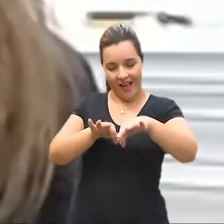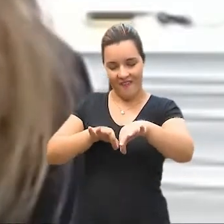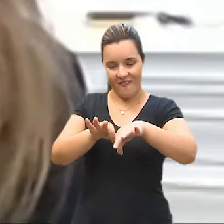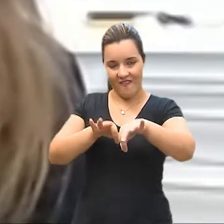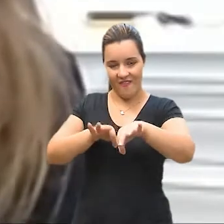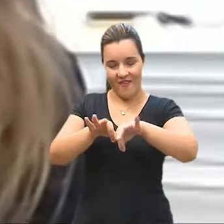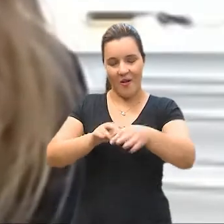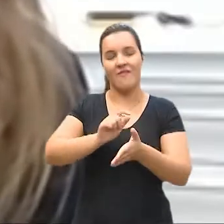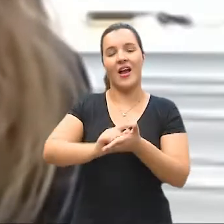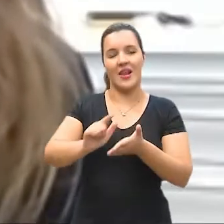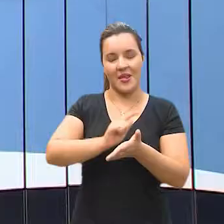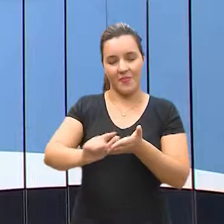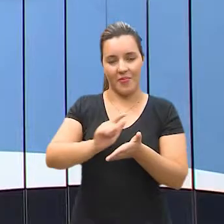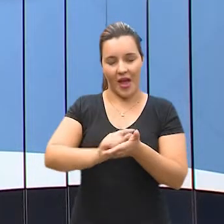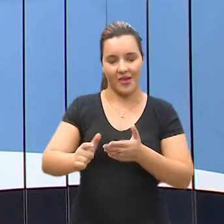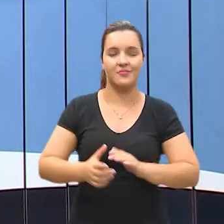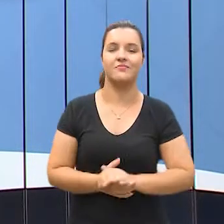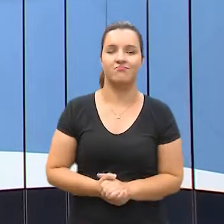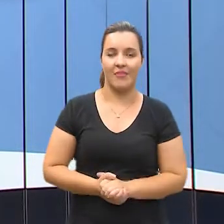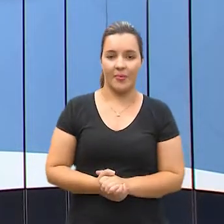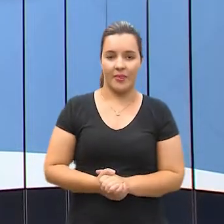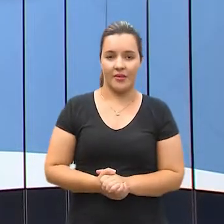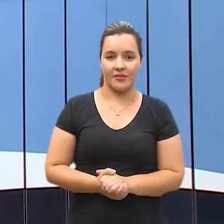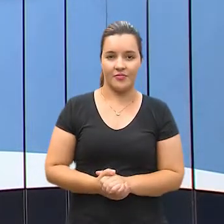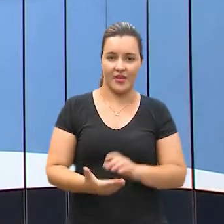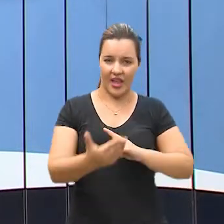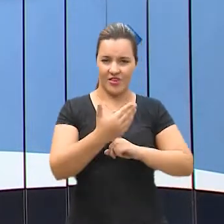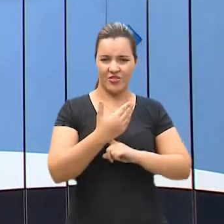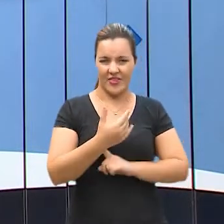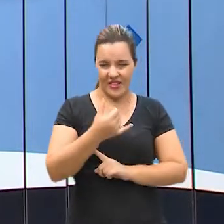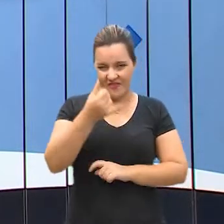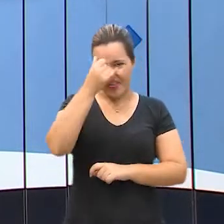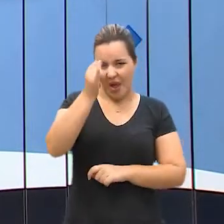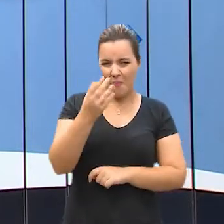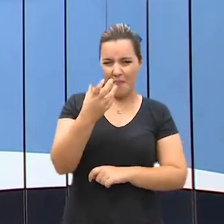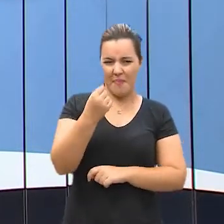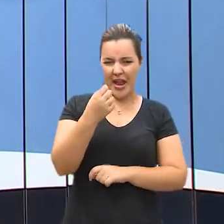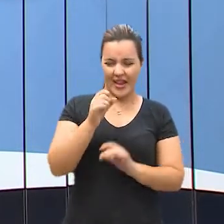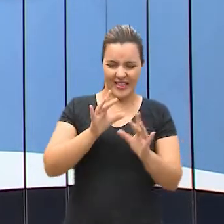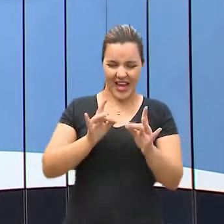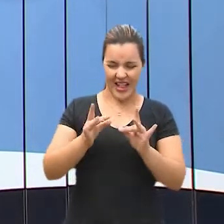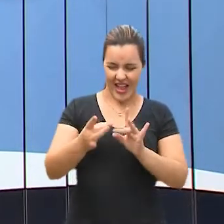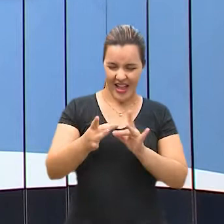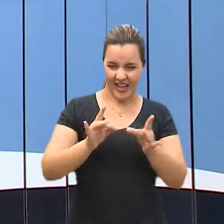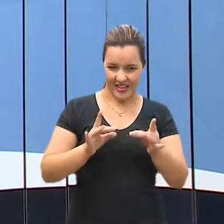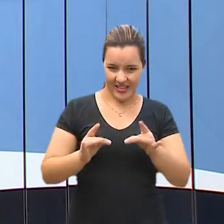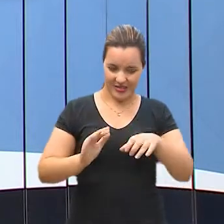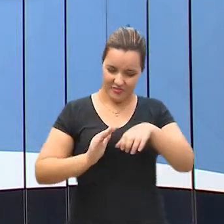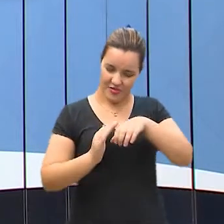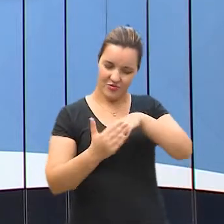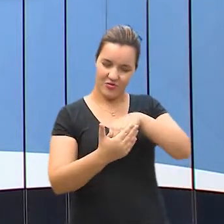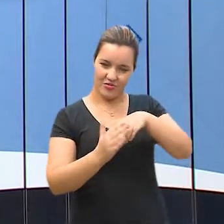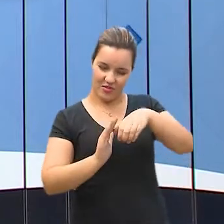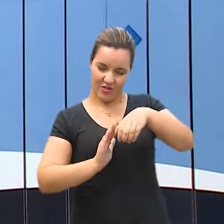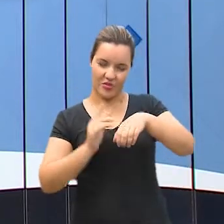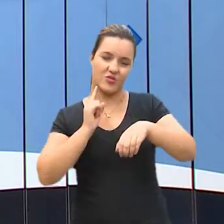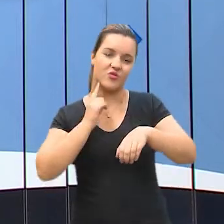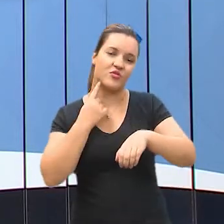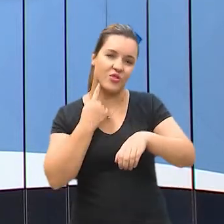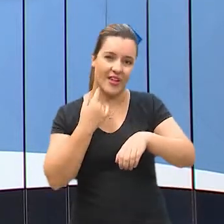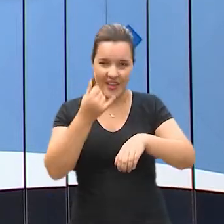da limpeza ali. E ele ajuda a evitar o tártaro também, né? Isso pode também prevenir esse tipo